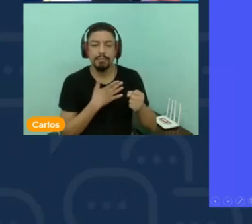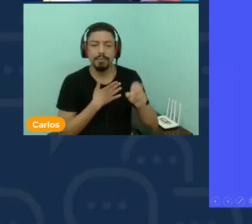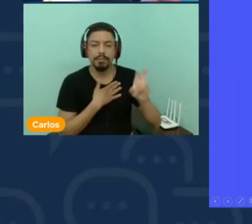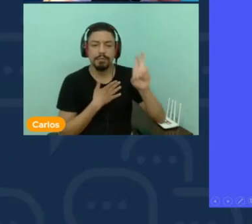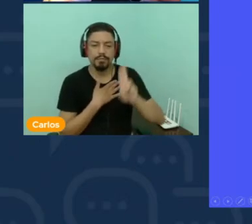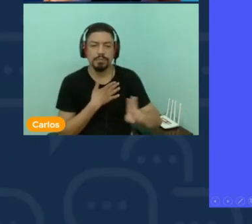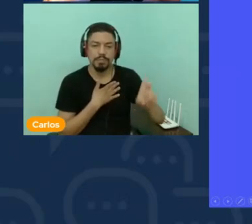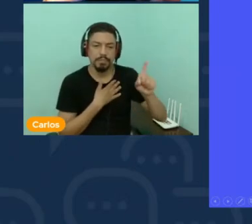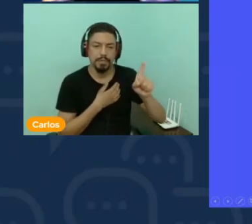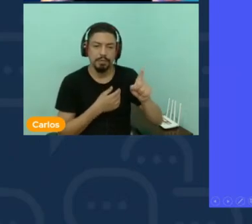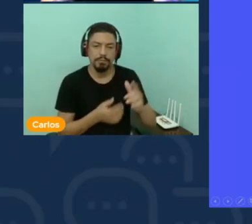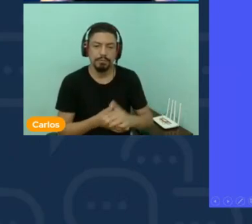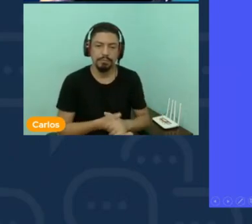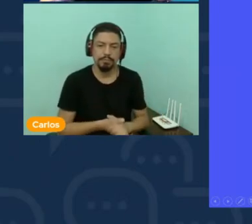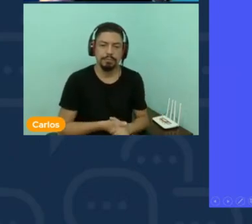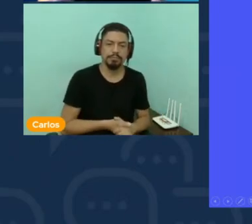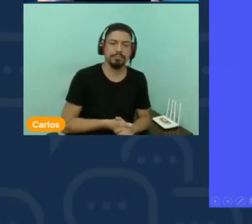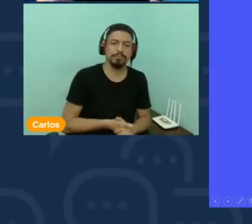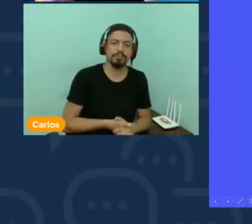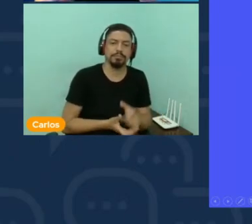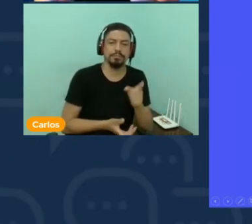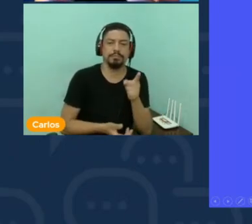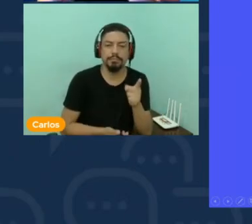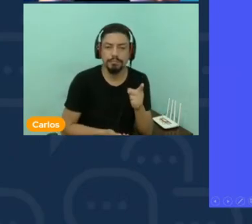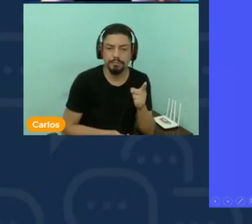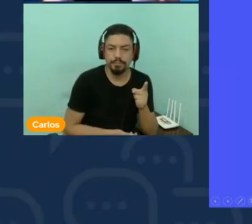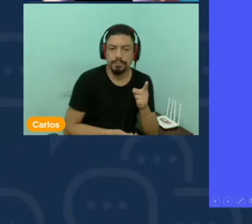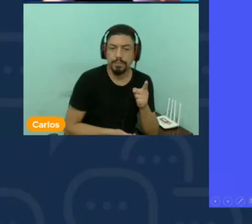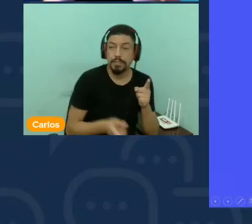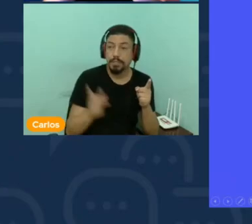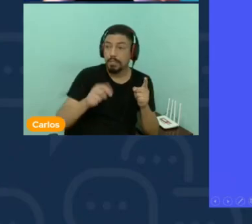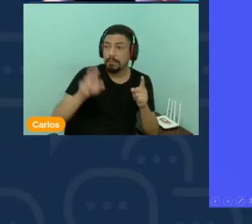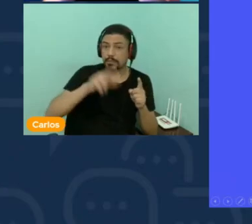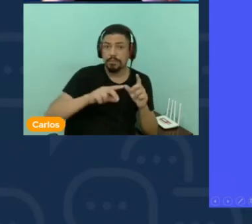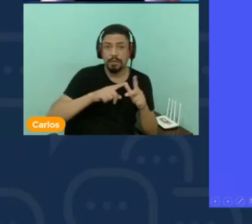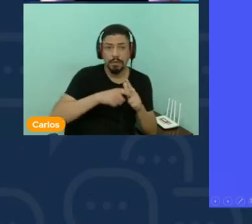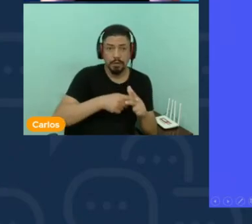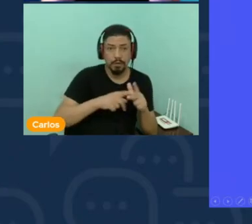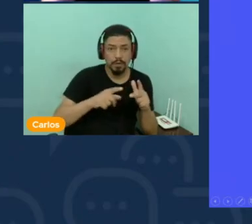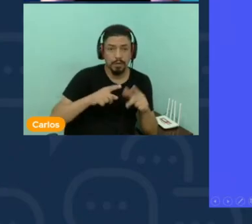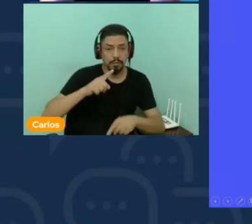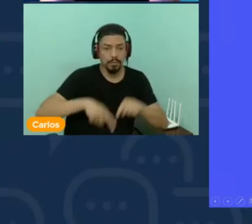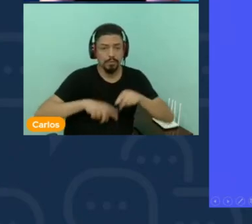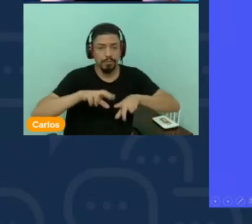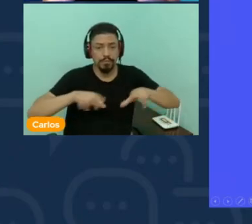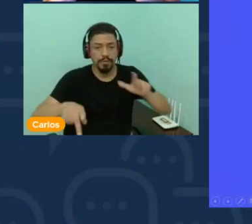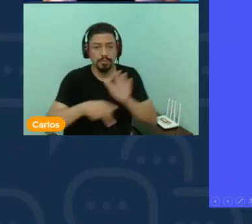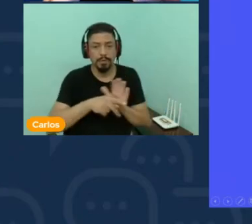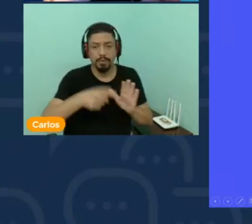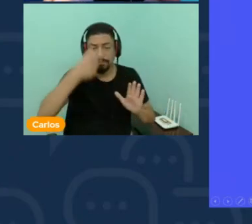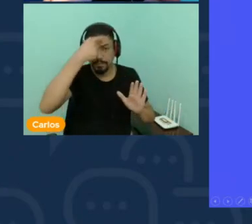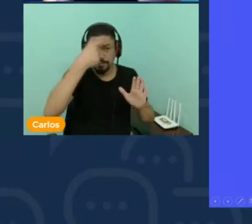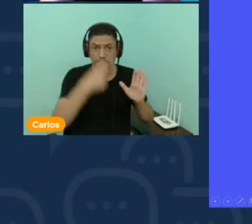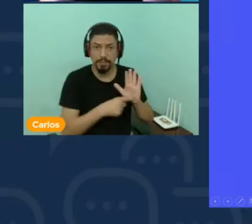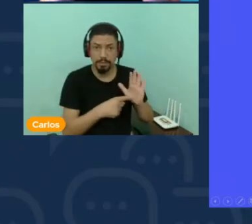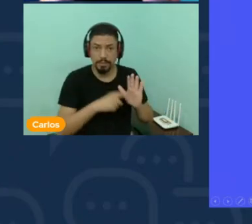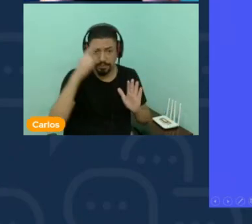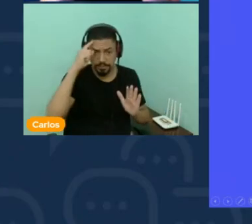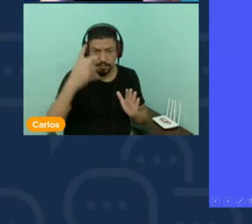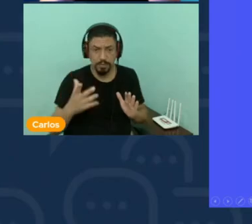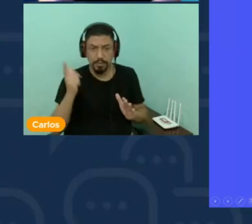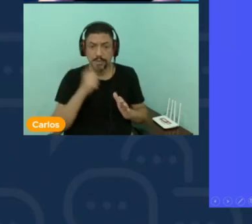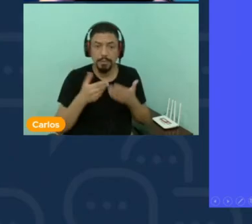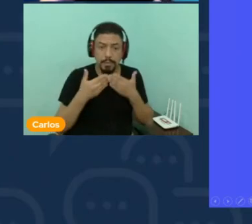utilização. E eu informações posso usar aqui recursos de inteligência artificial e o site. para Eu tornar vou mais deixar esses sites atrativo o aqui meu todos